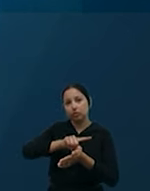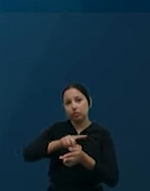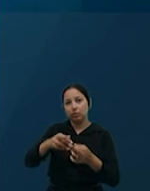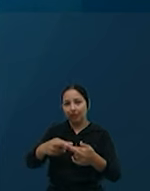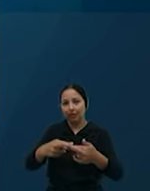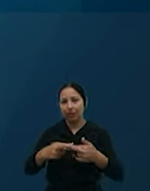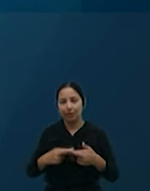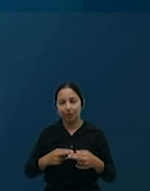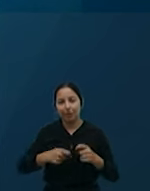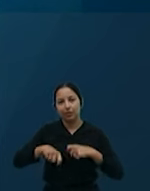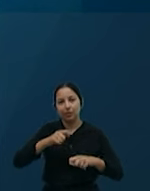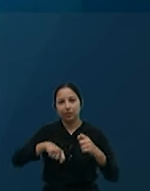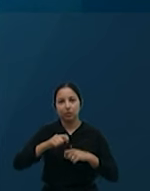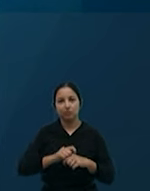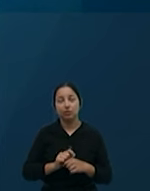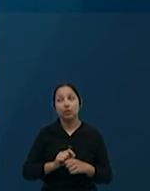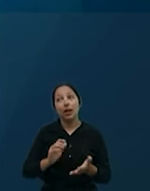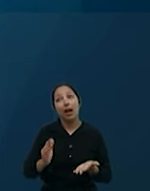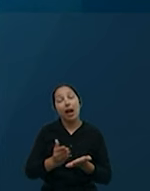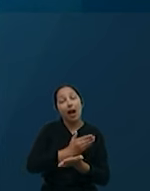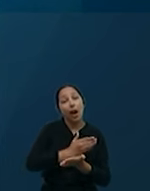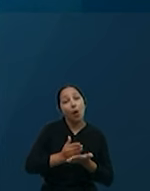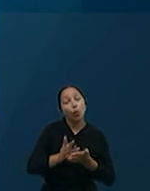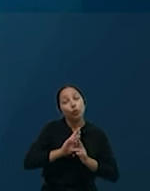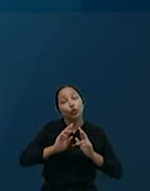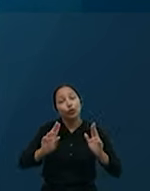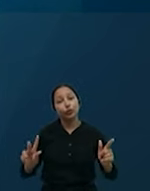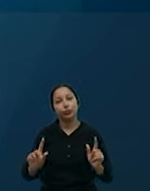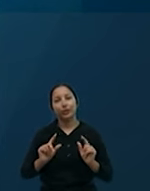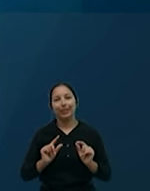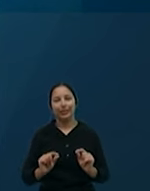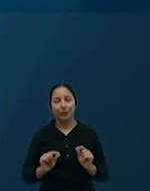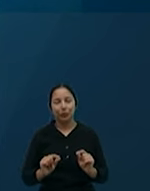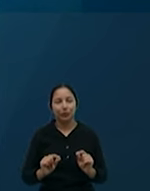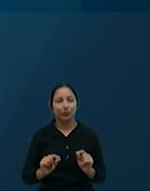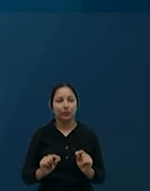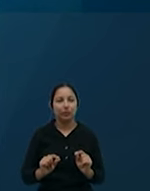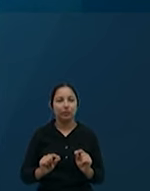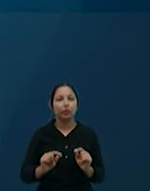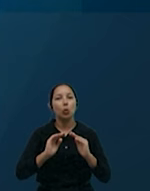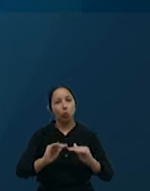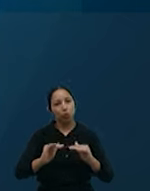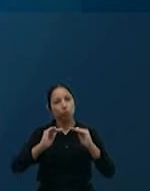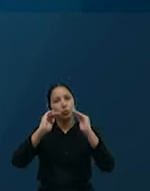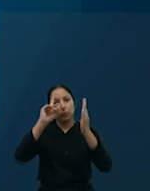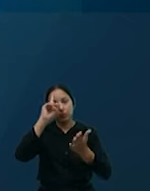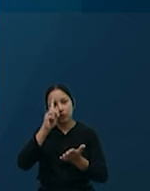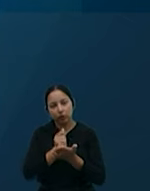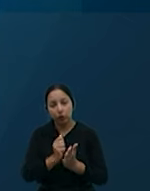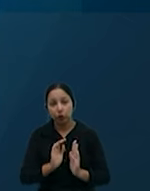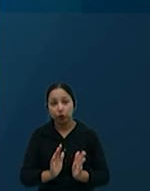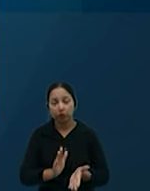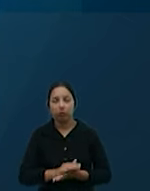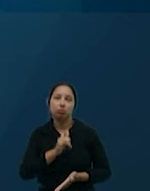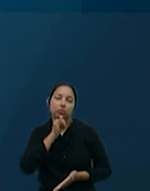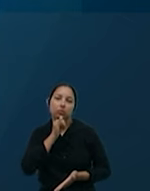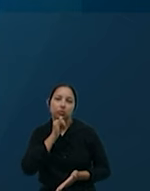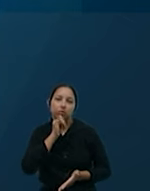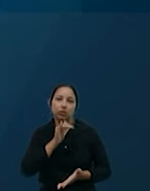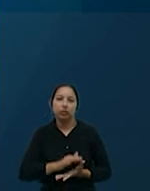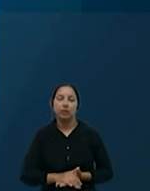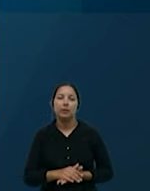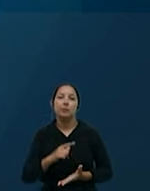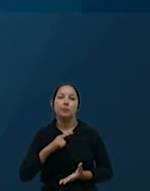algumas hipóteses excepcionais, muito bem ponderadas pelo Supremo, como, por exemplo, quando estamos diante de uma temática em